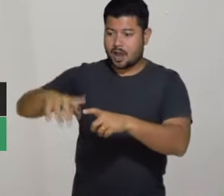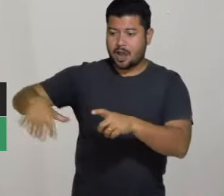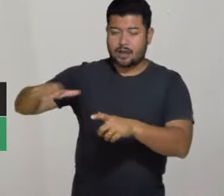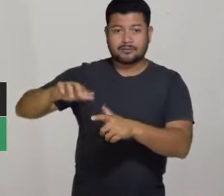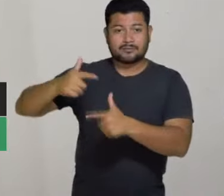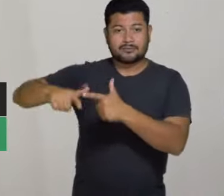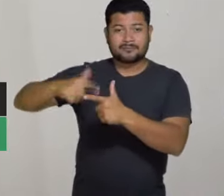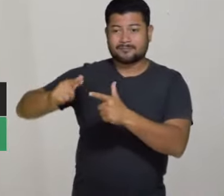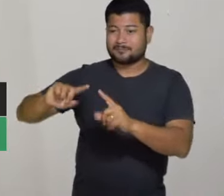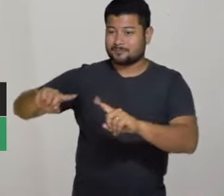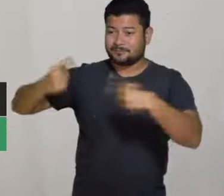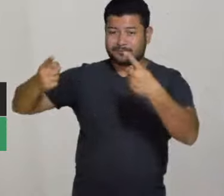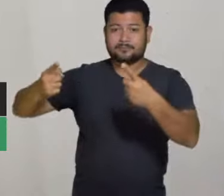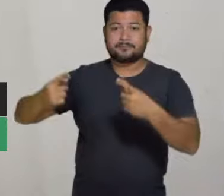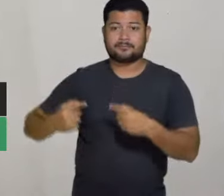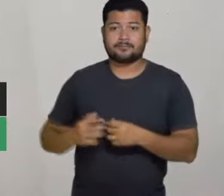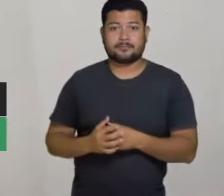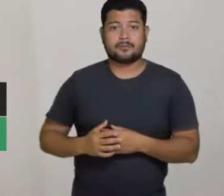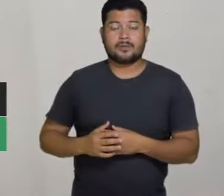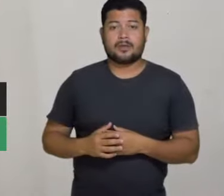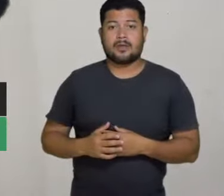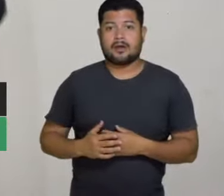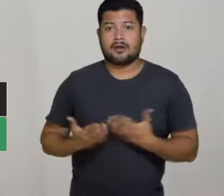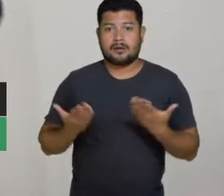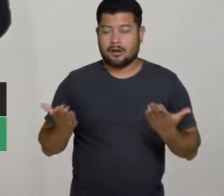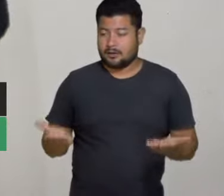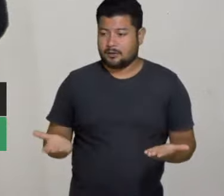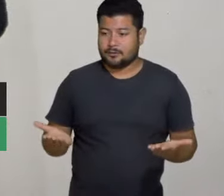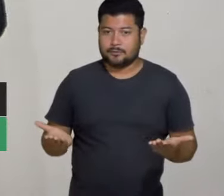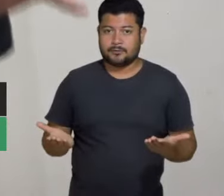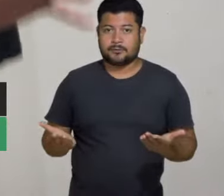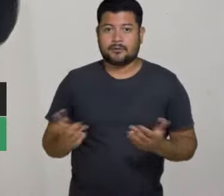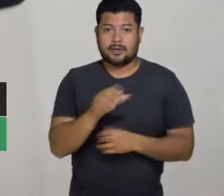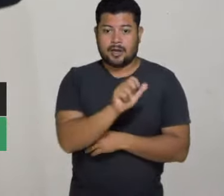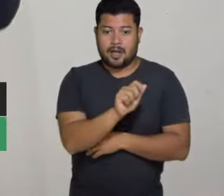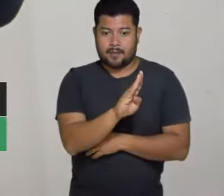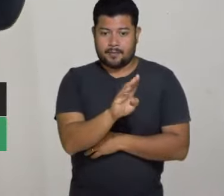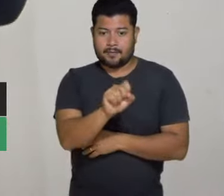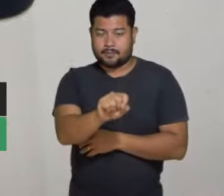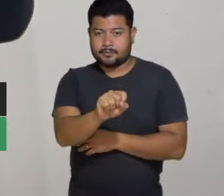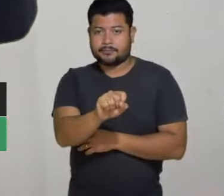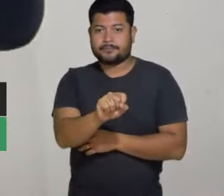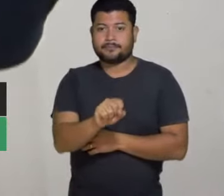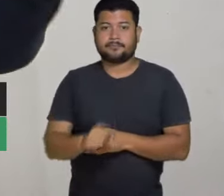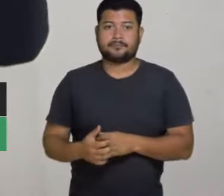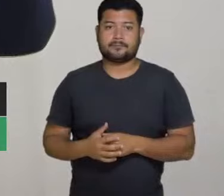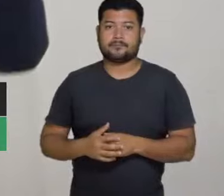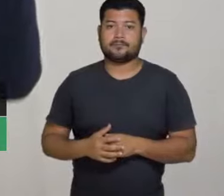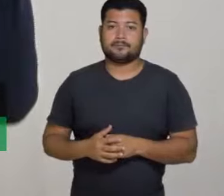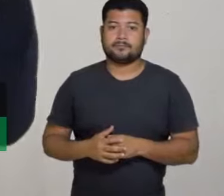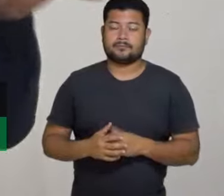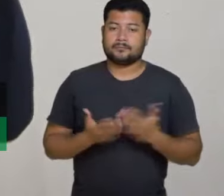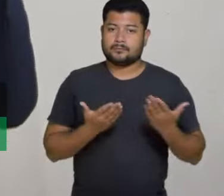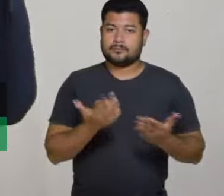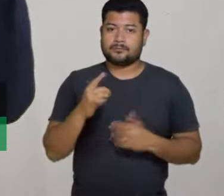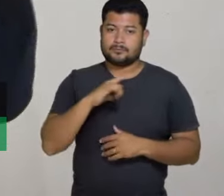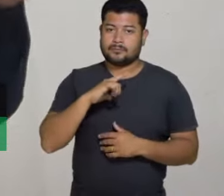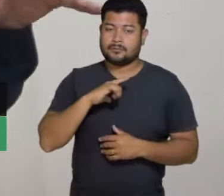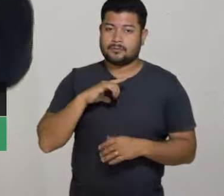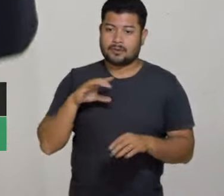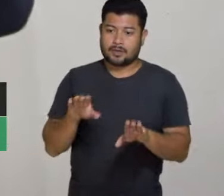aos hospitais, para que a atenção básica volte a funcionar, as unidades de pronto atendimento, as UPAs, que são administradas